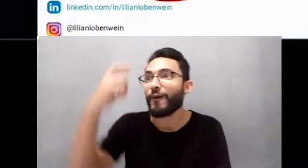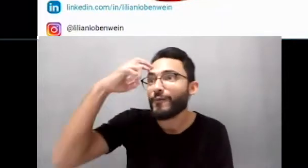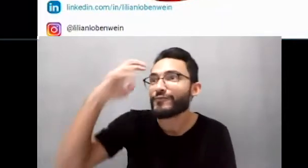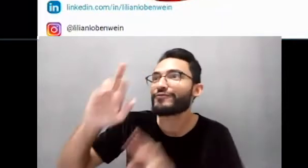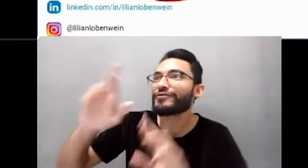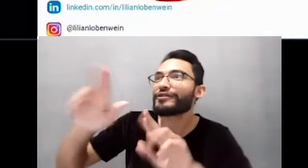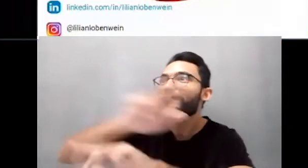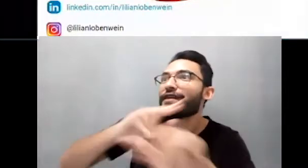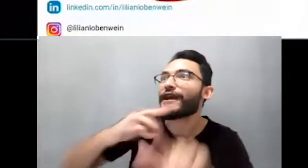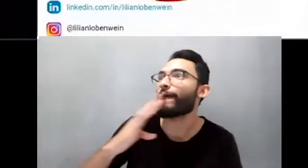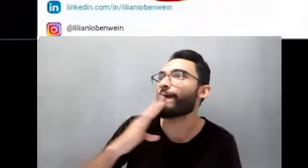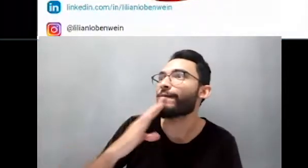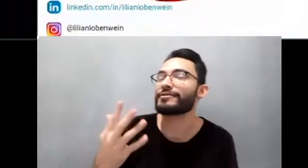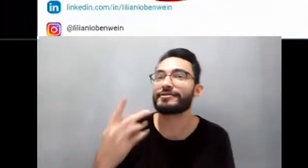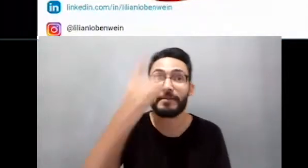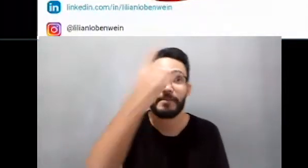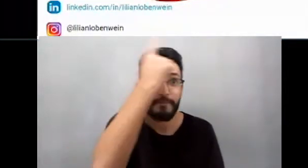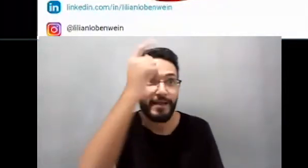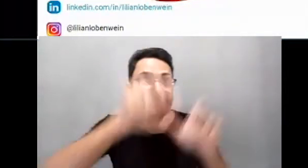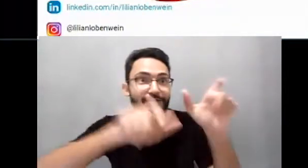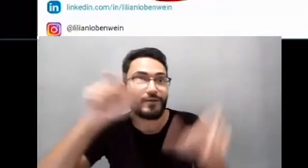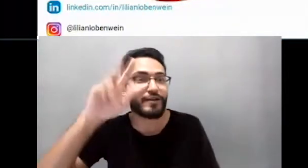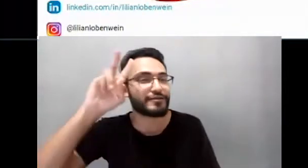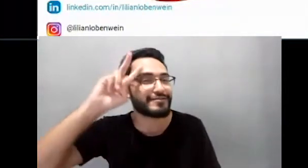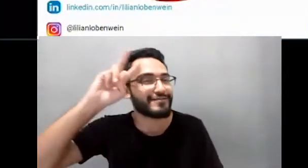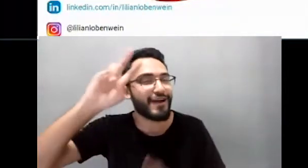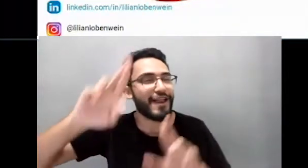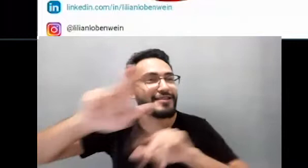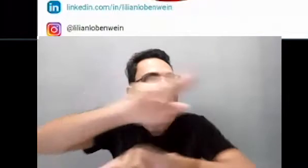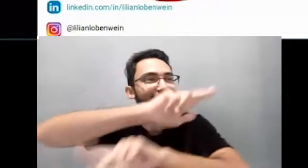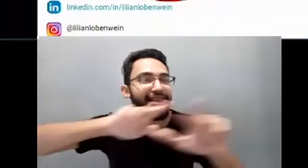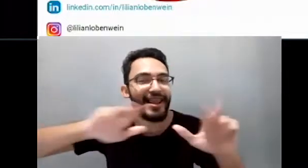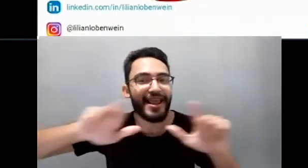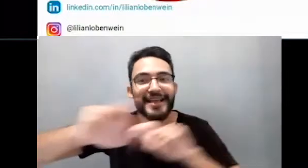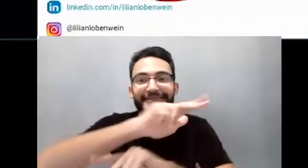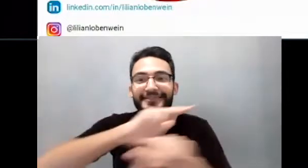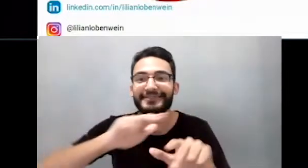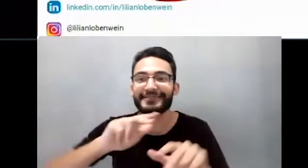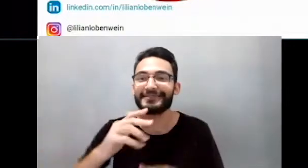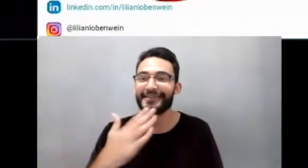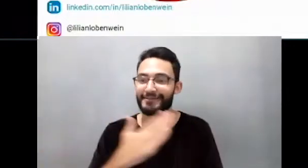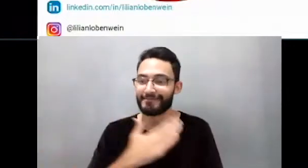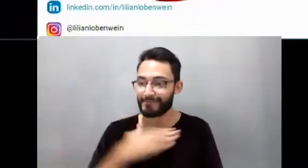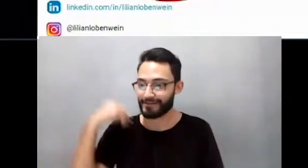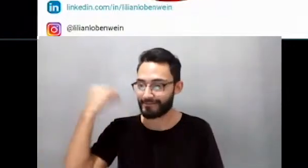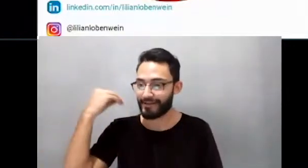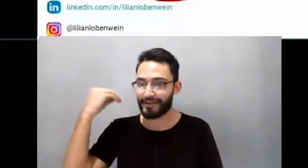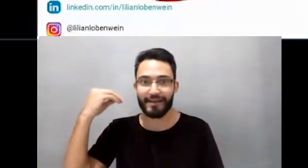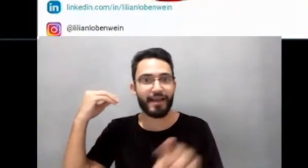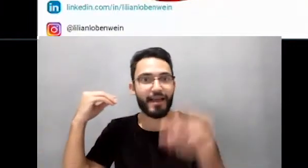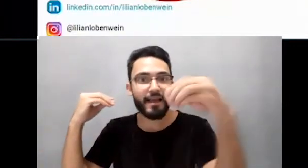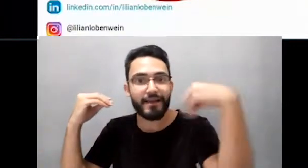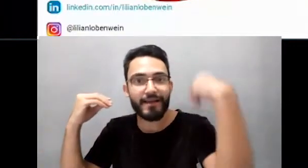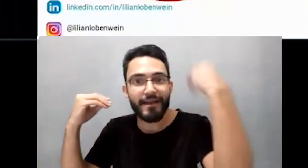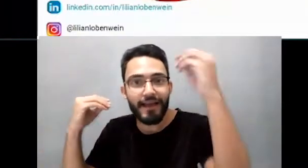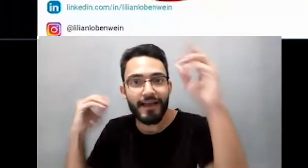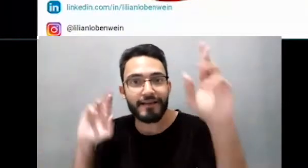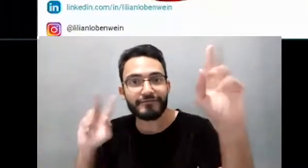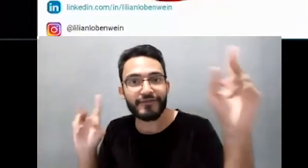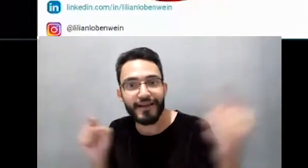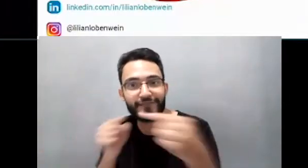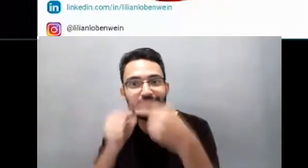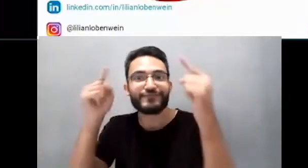diferentes, conhecer pessoas com histórias diferentes, completamente diferentes das minhas. E esse desafio hoje de levar o